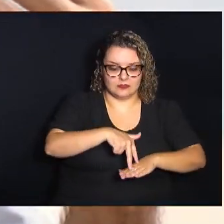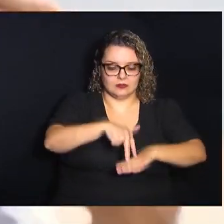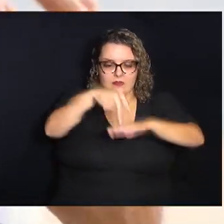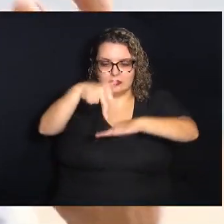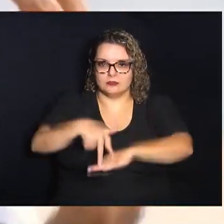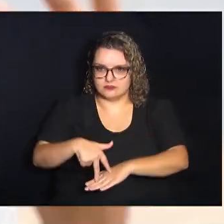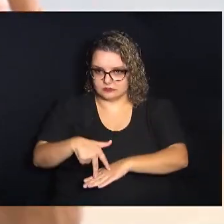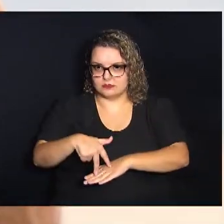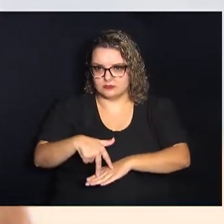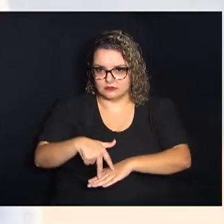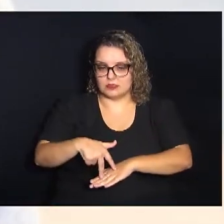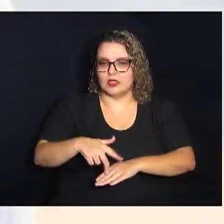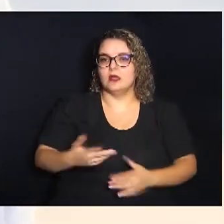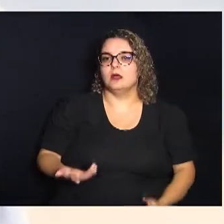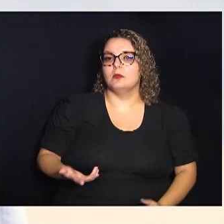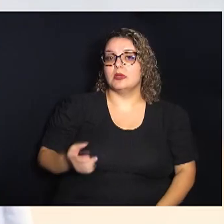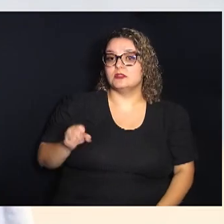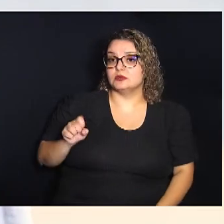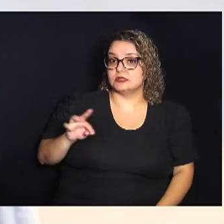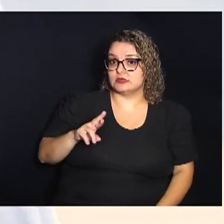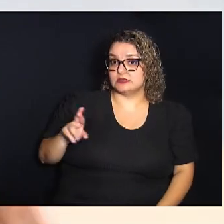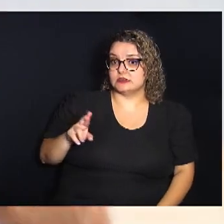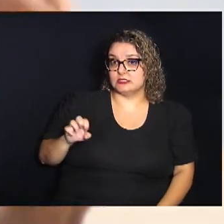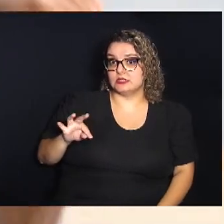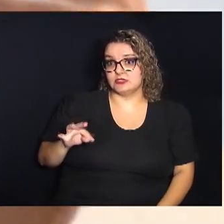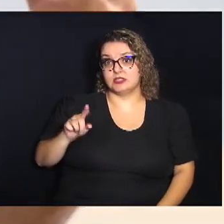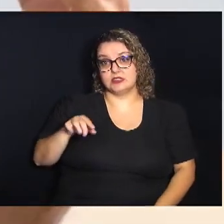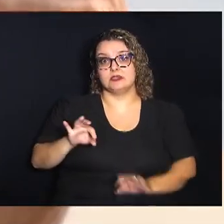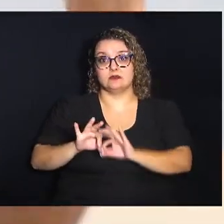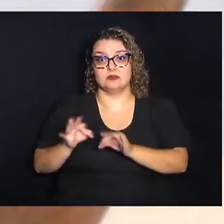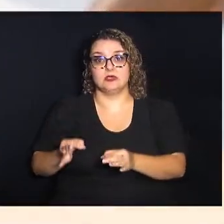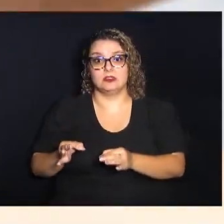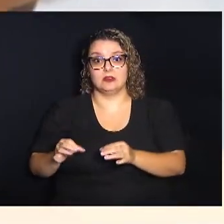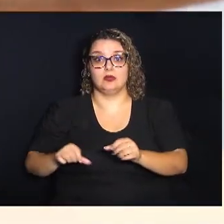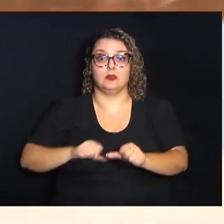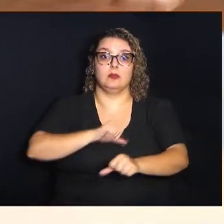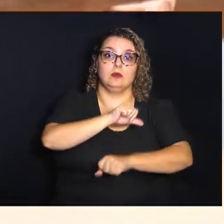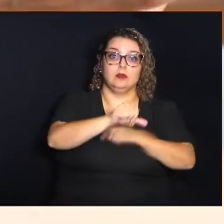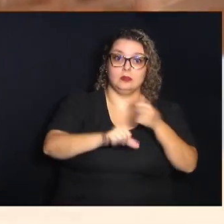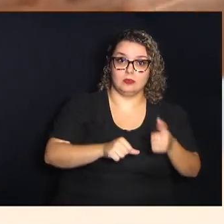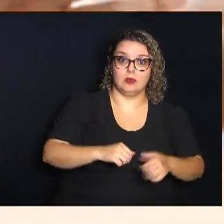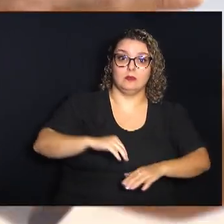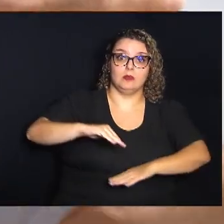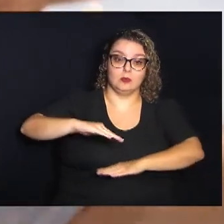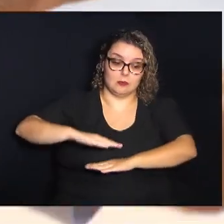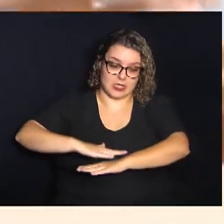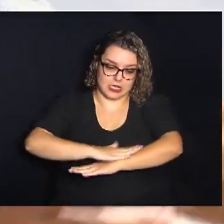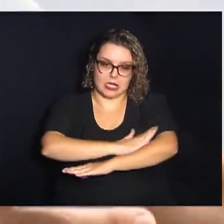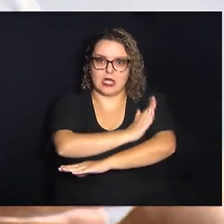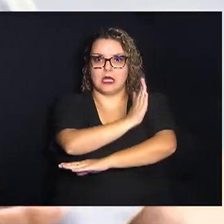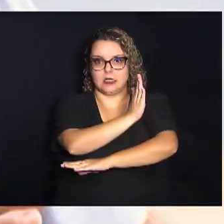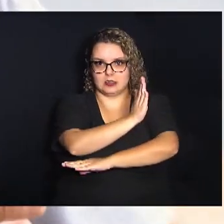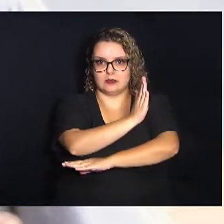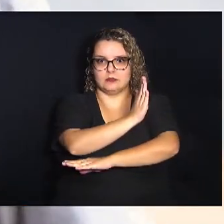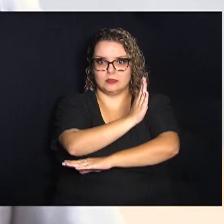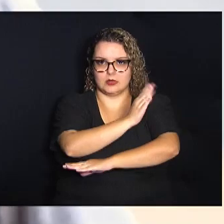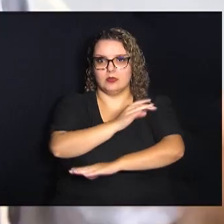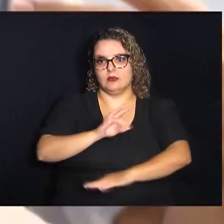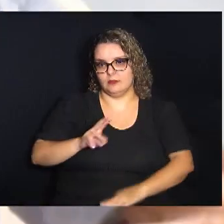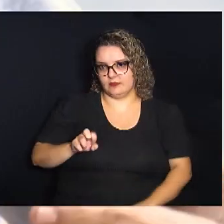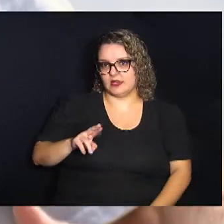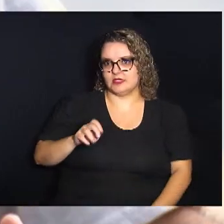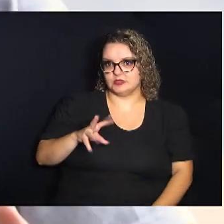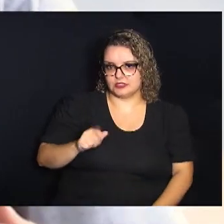vezes no street ela é uma manobra simples. Quando você transfere ela para uma rampa, para um vertical que a gente fala,